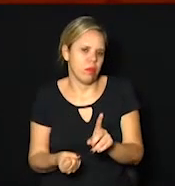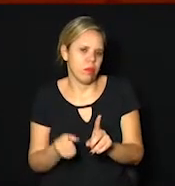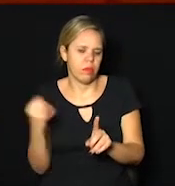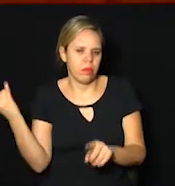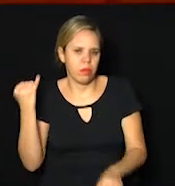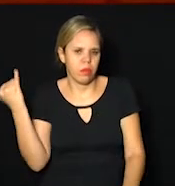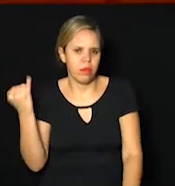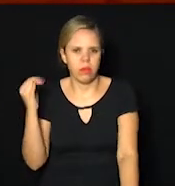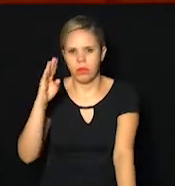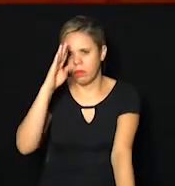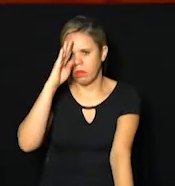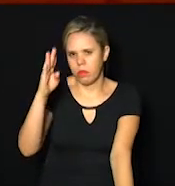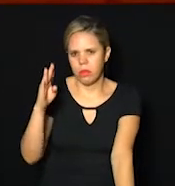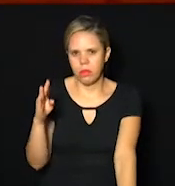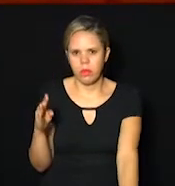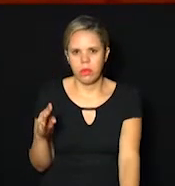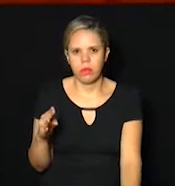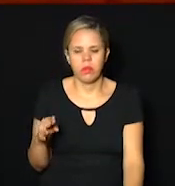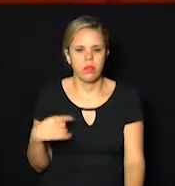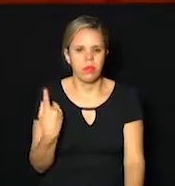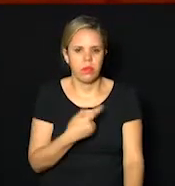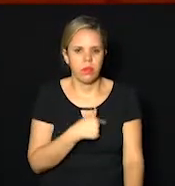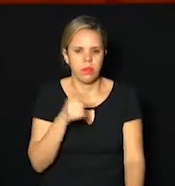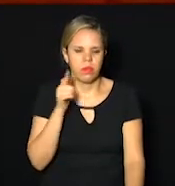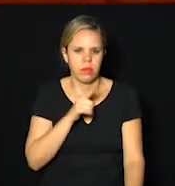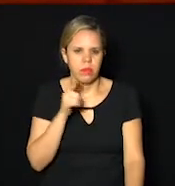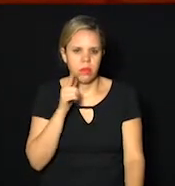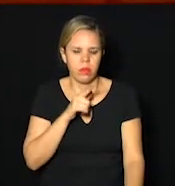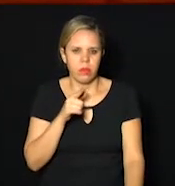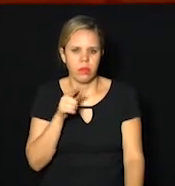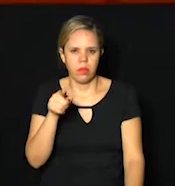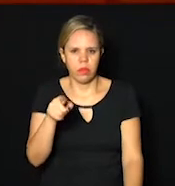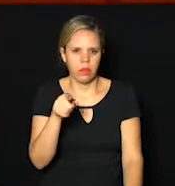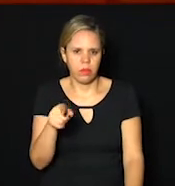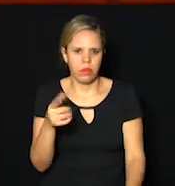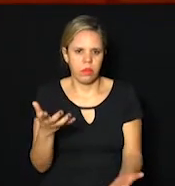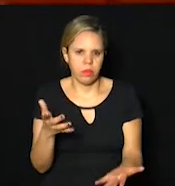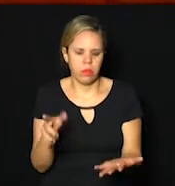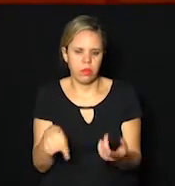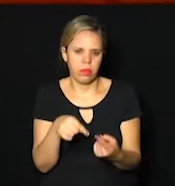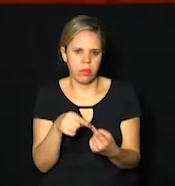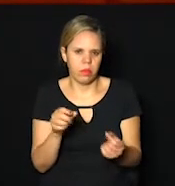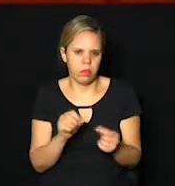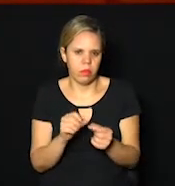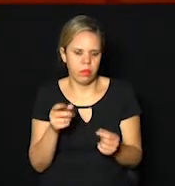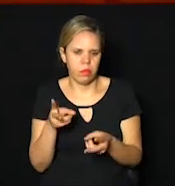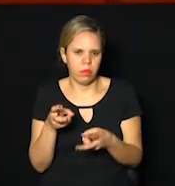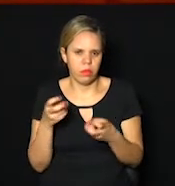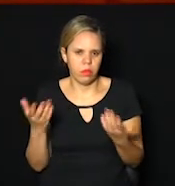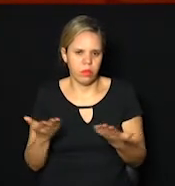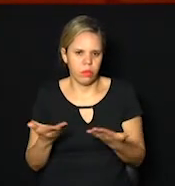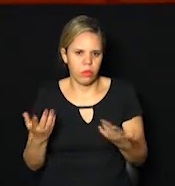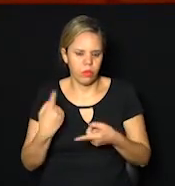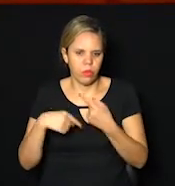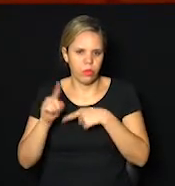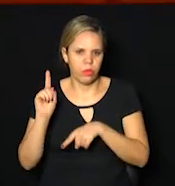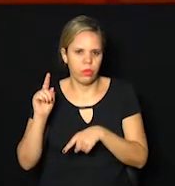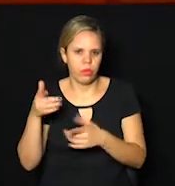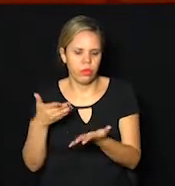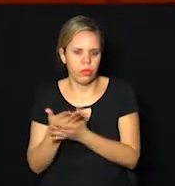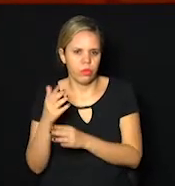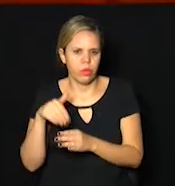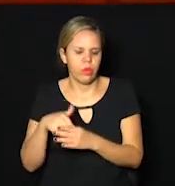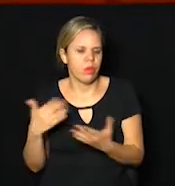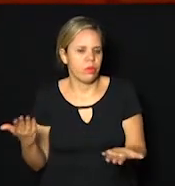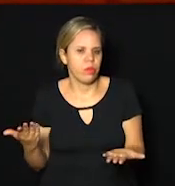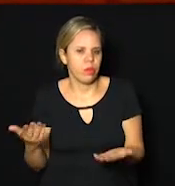Isso é fundamental para que a gente consiga aquilo que você, né, enxerga hoje como sucesso eleitoral. Mas a